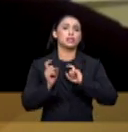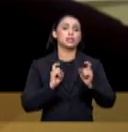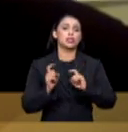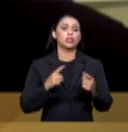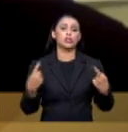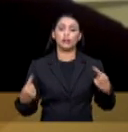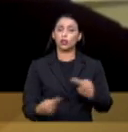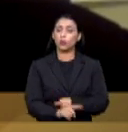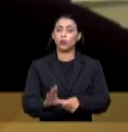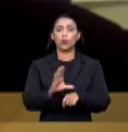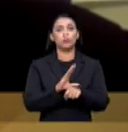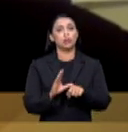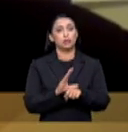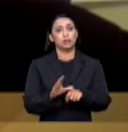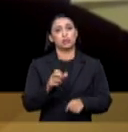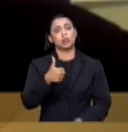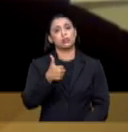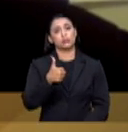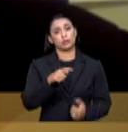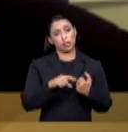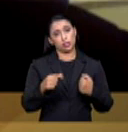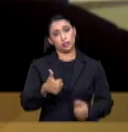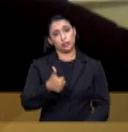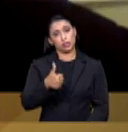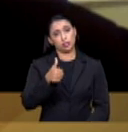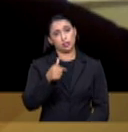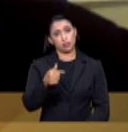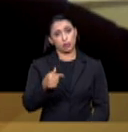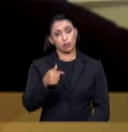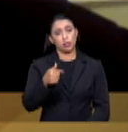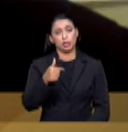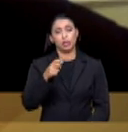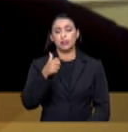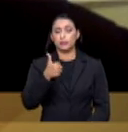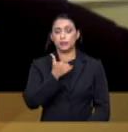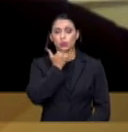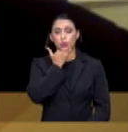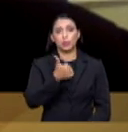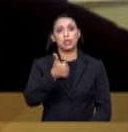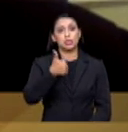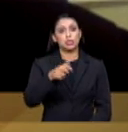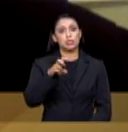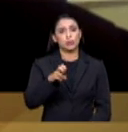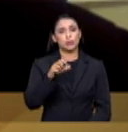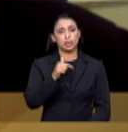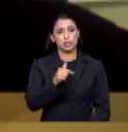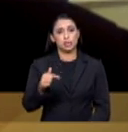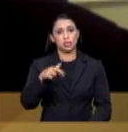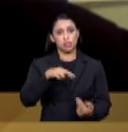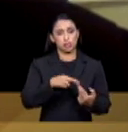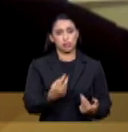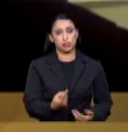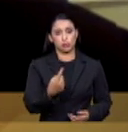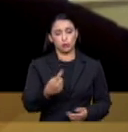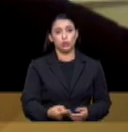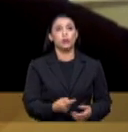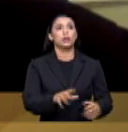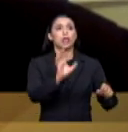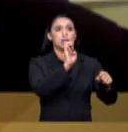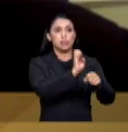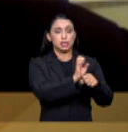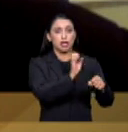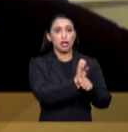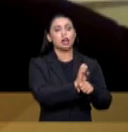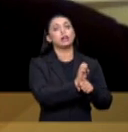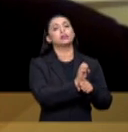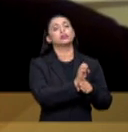constitucional contida no artigo 157, inciso 1, que prevê que pertence aos estados, Distrito Federal e município o